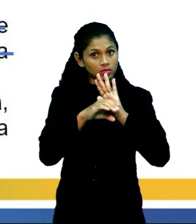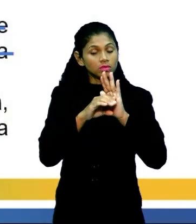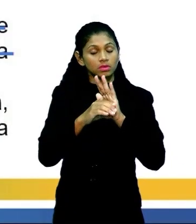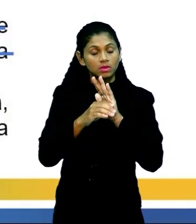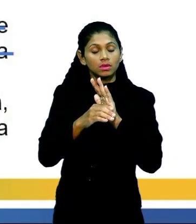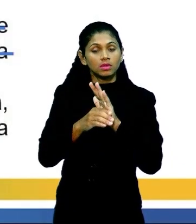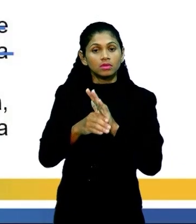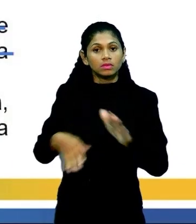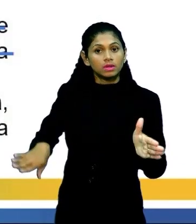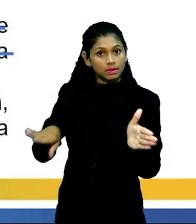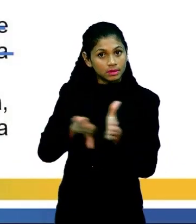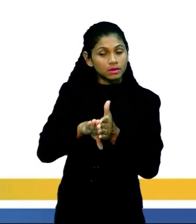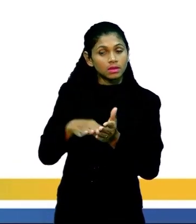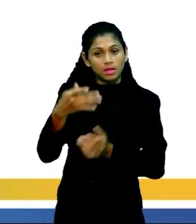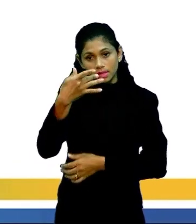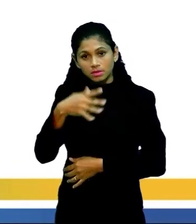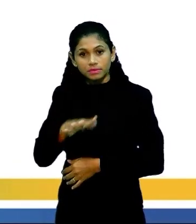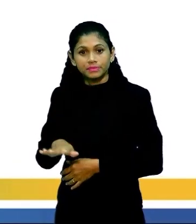às crianças, ok?